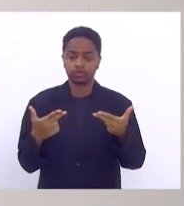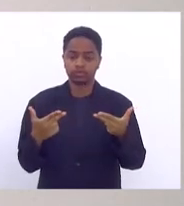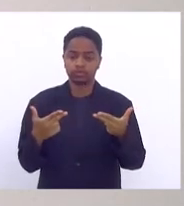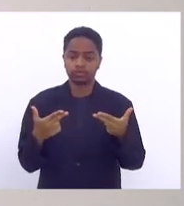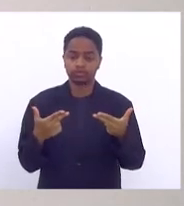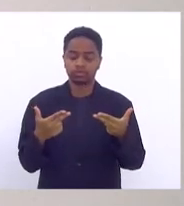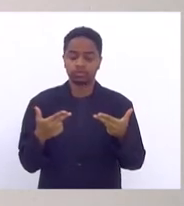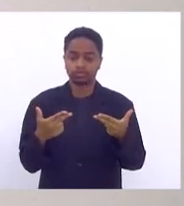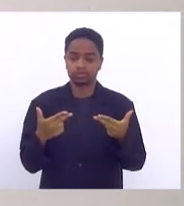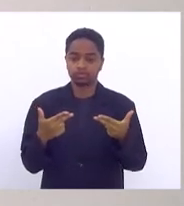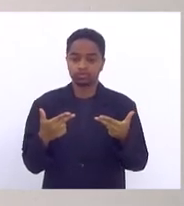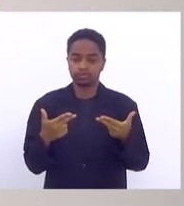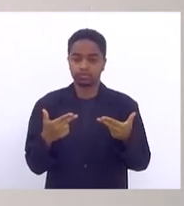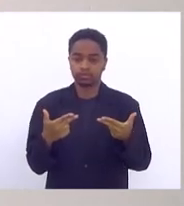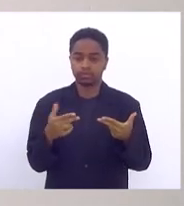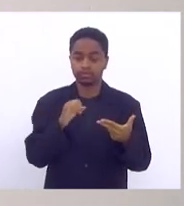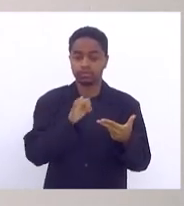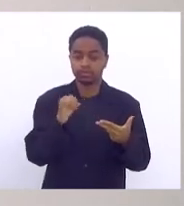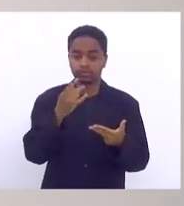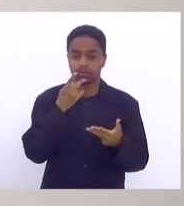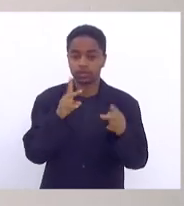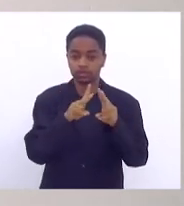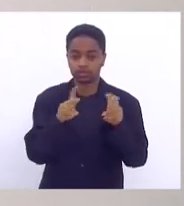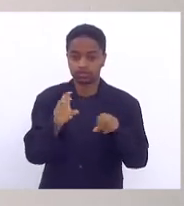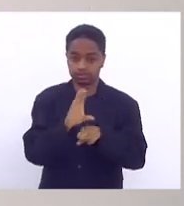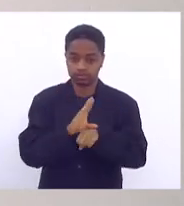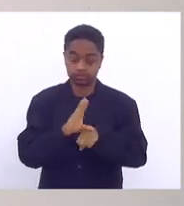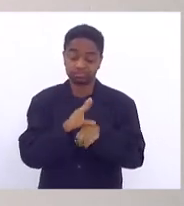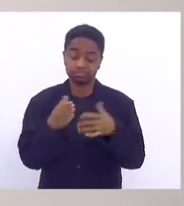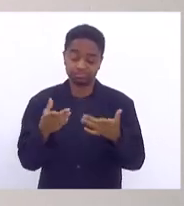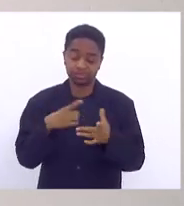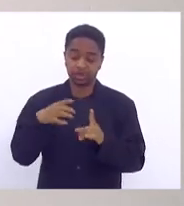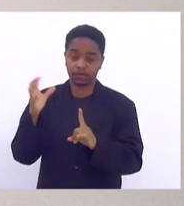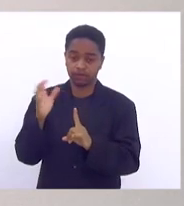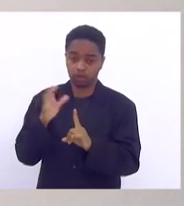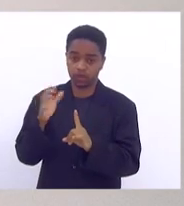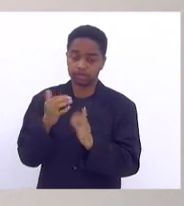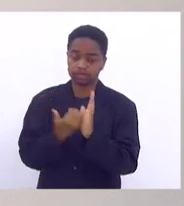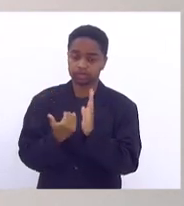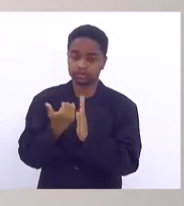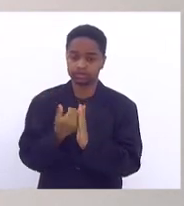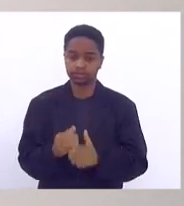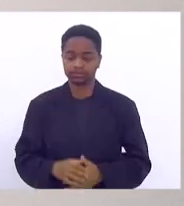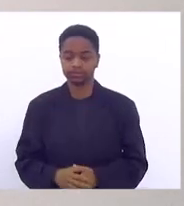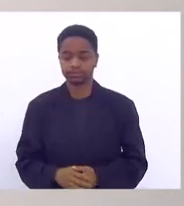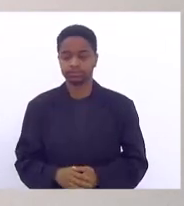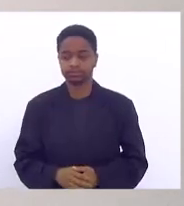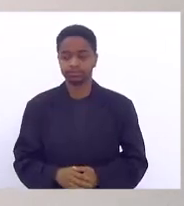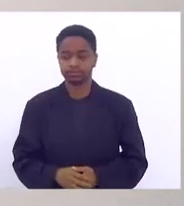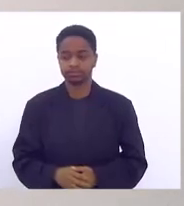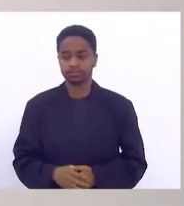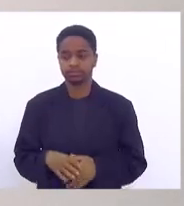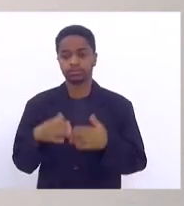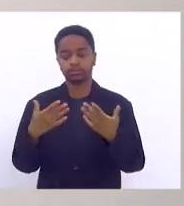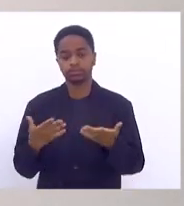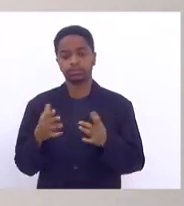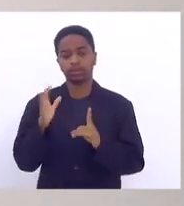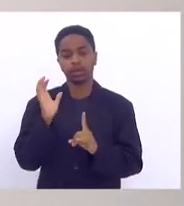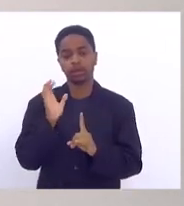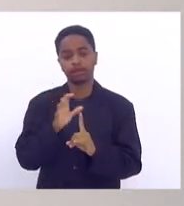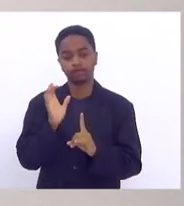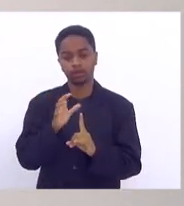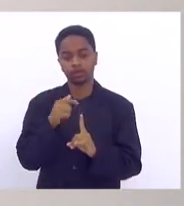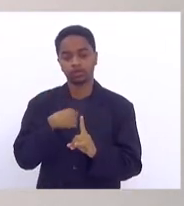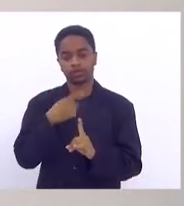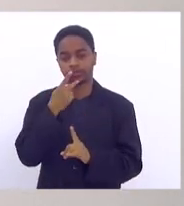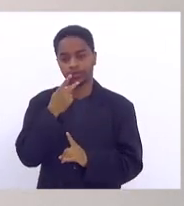envolvessem a constitucionalidade das leis então a influência foi muito grande e essa influência que eu